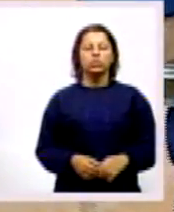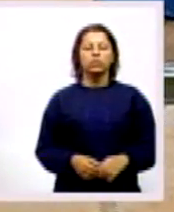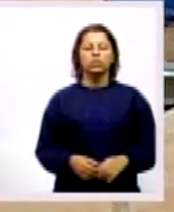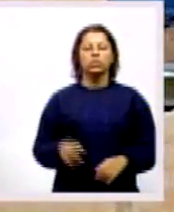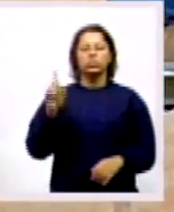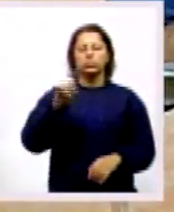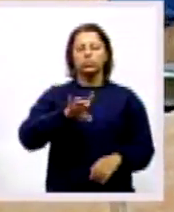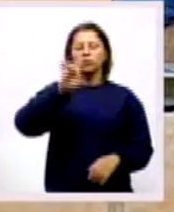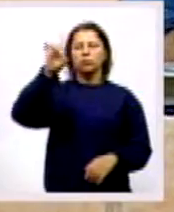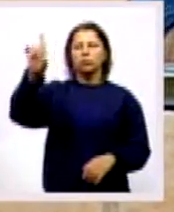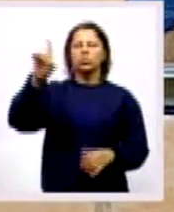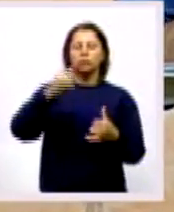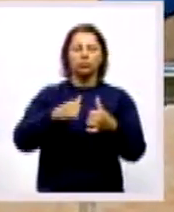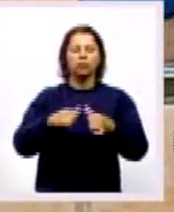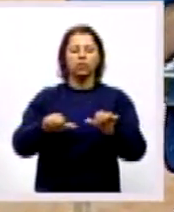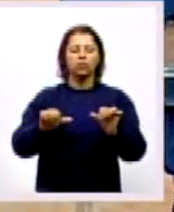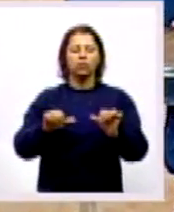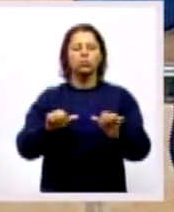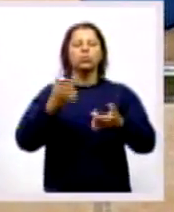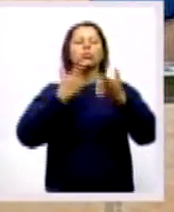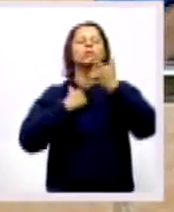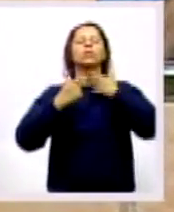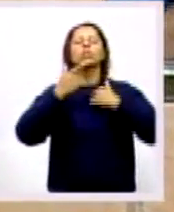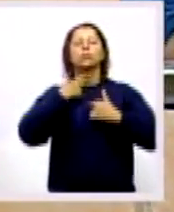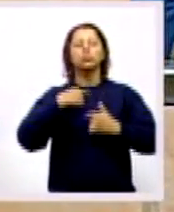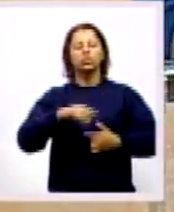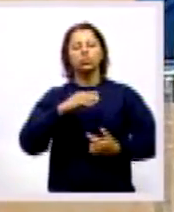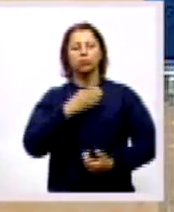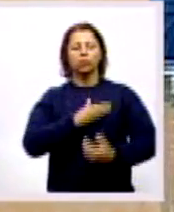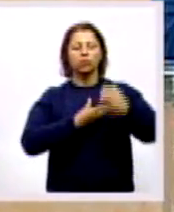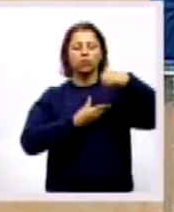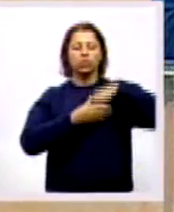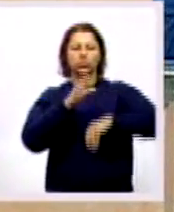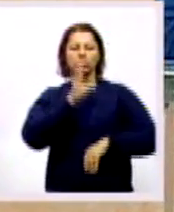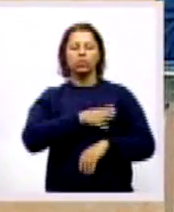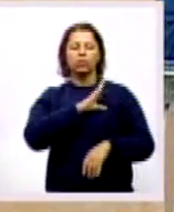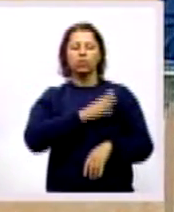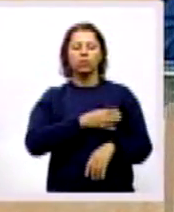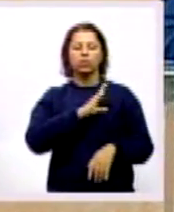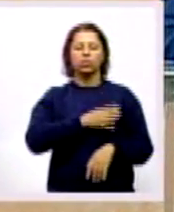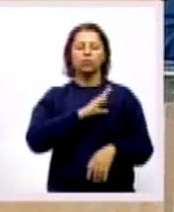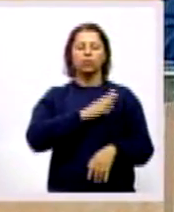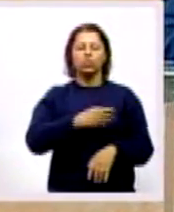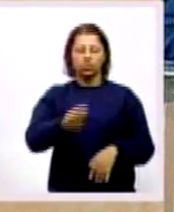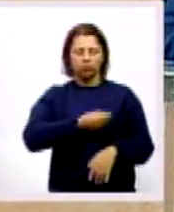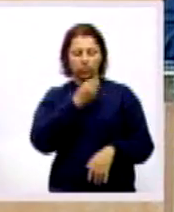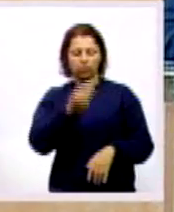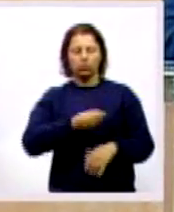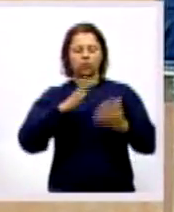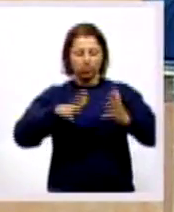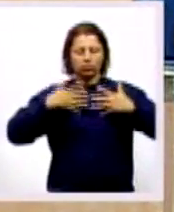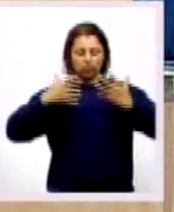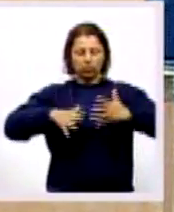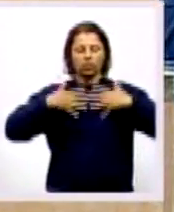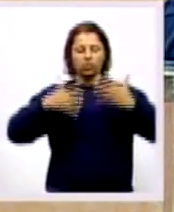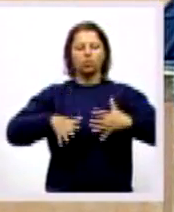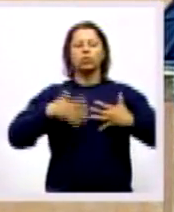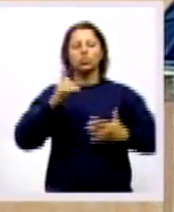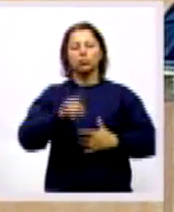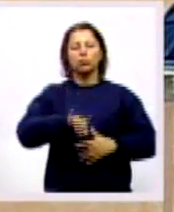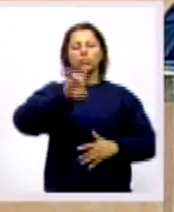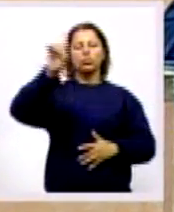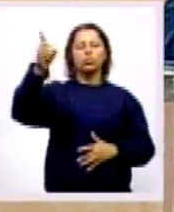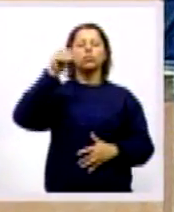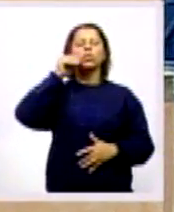É Deus que está desejando colocar tempero na nossa vida. É Deus que